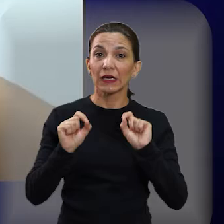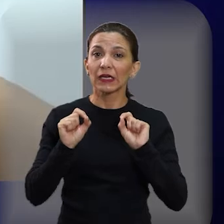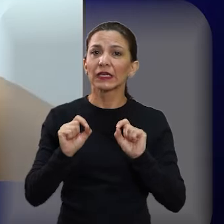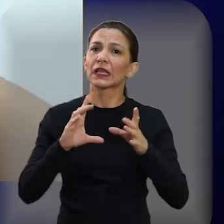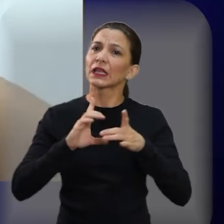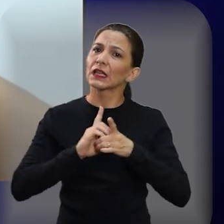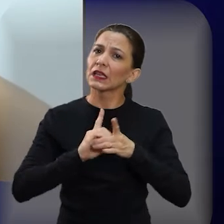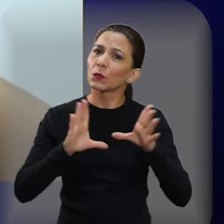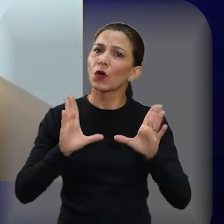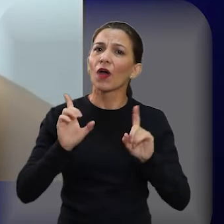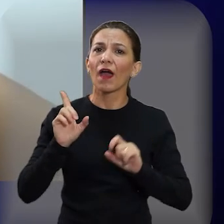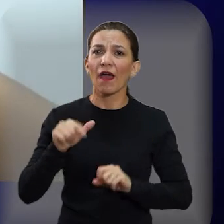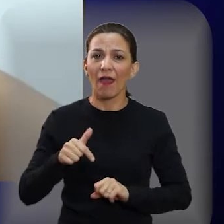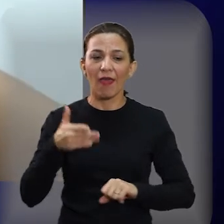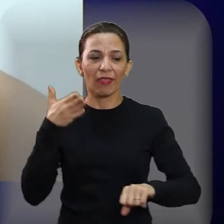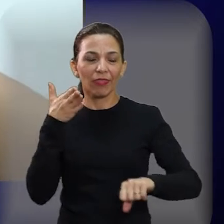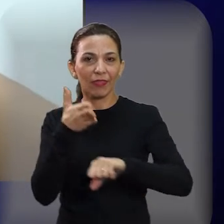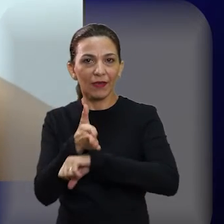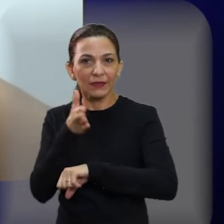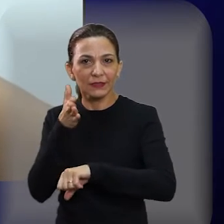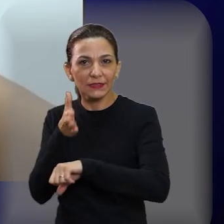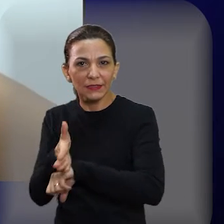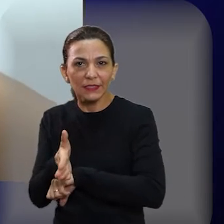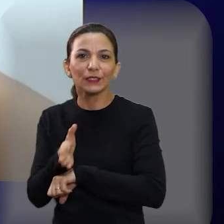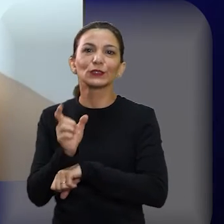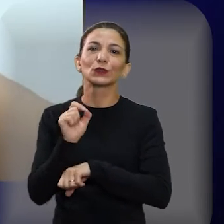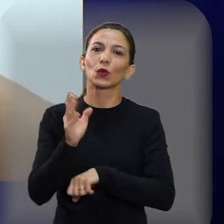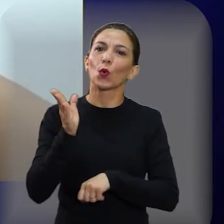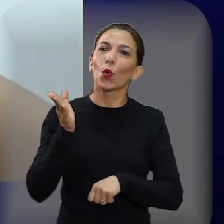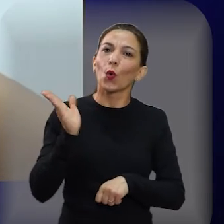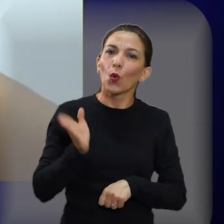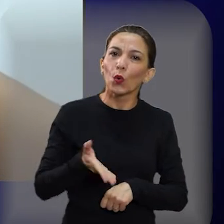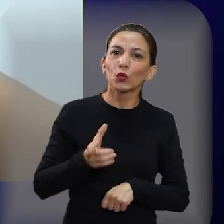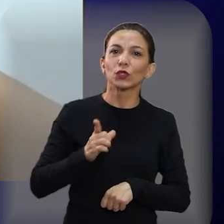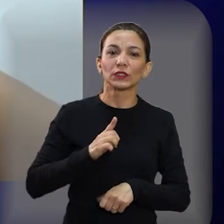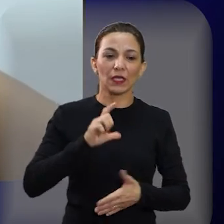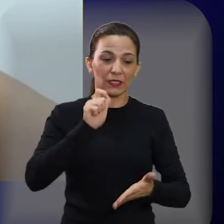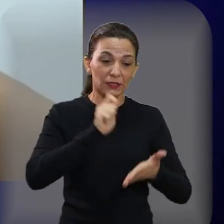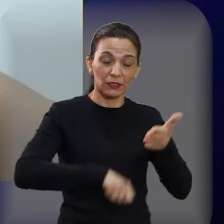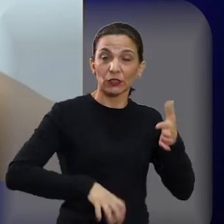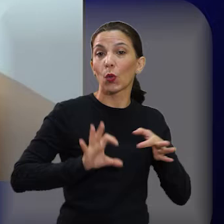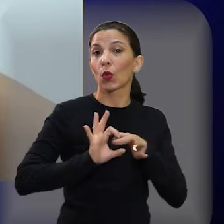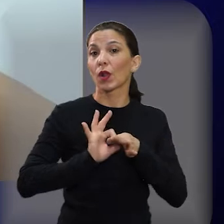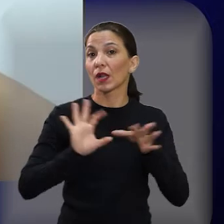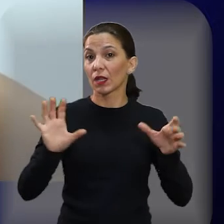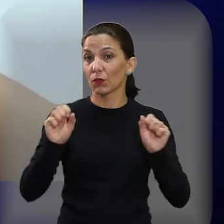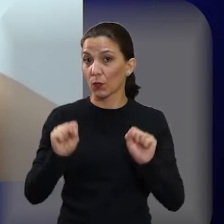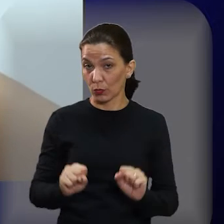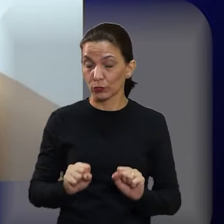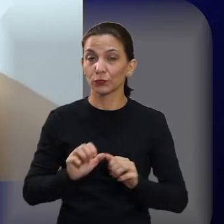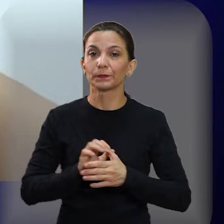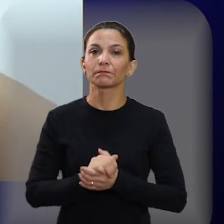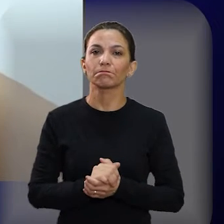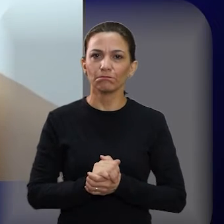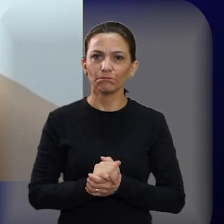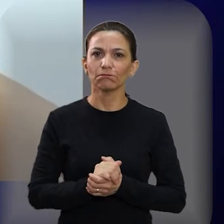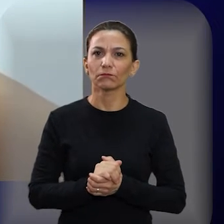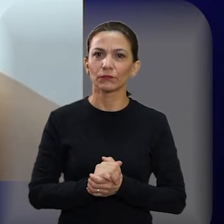programa, que é um programa democrático de acesso e que hoje está com as inscrições